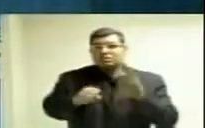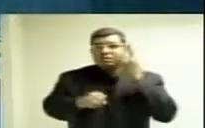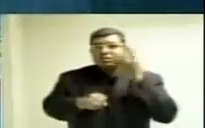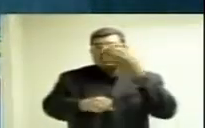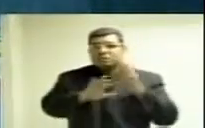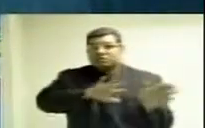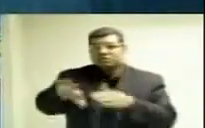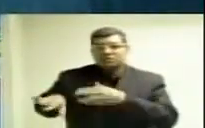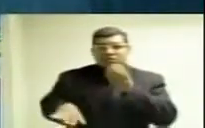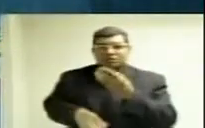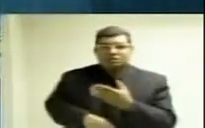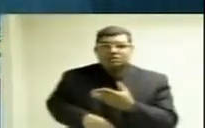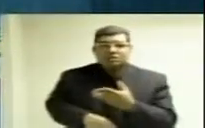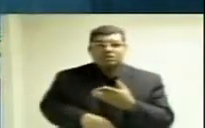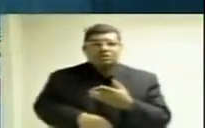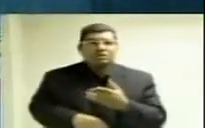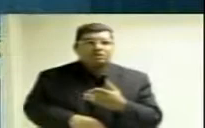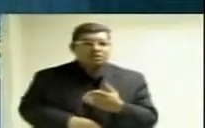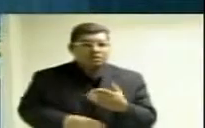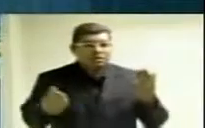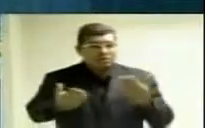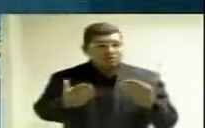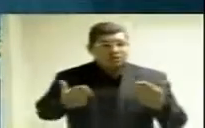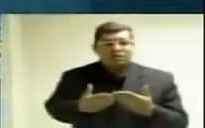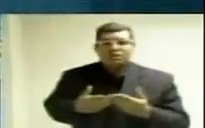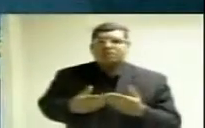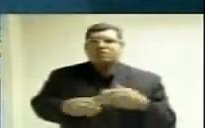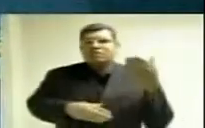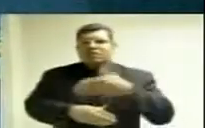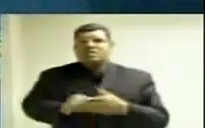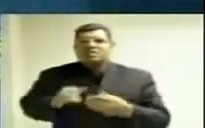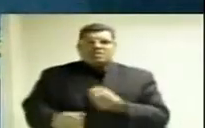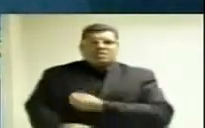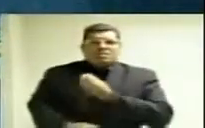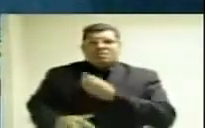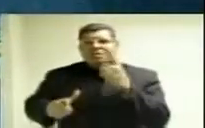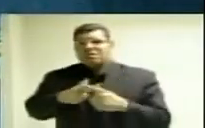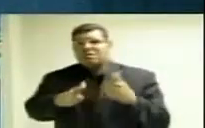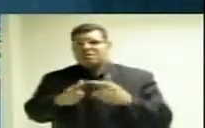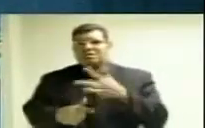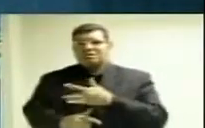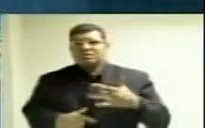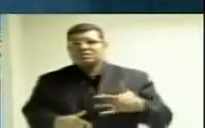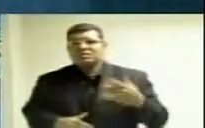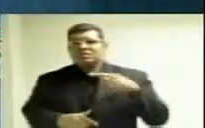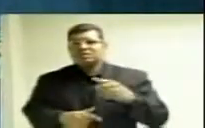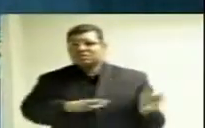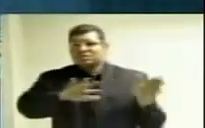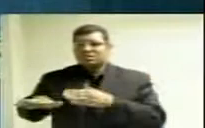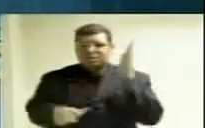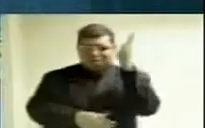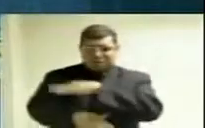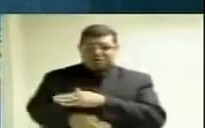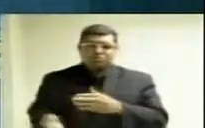dia vai sair. E se for maltratado, se for vilipendiado, se conviver em situações insalubres, vai sair pior